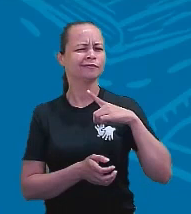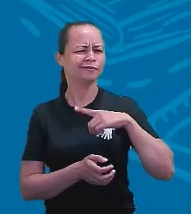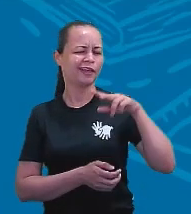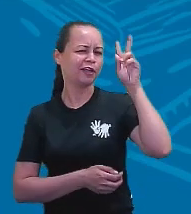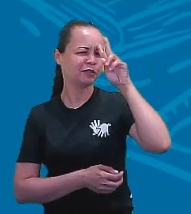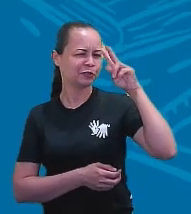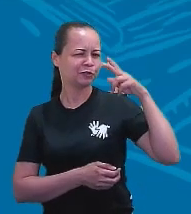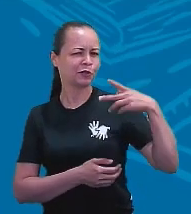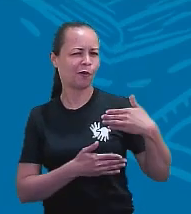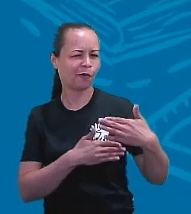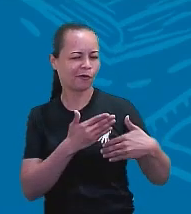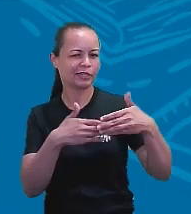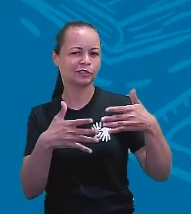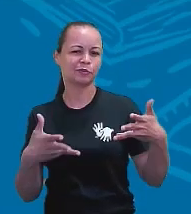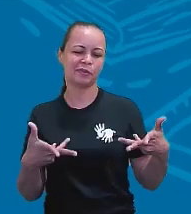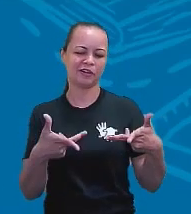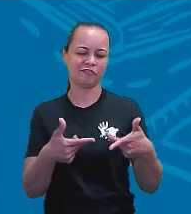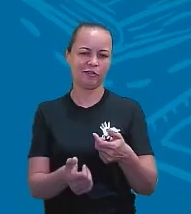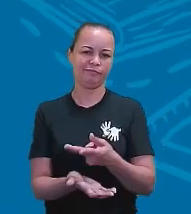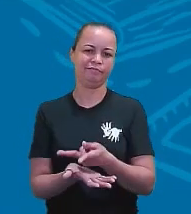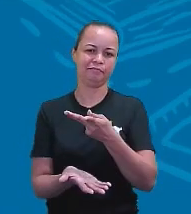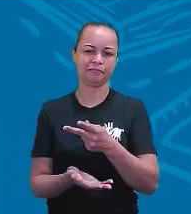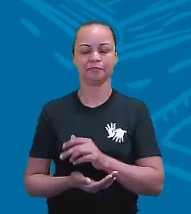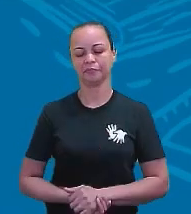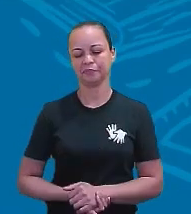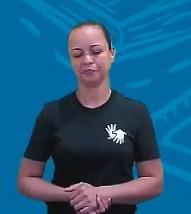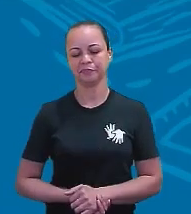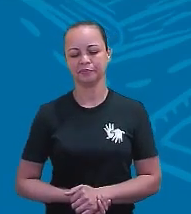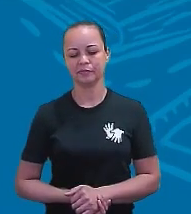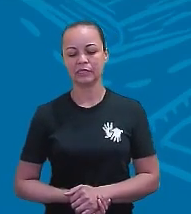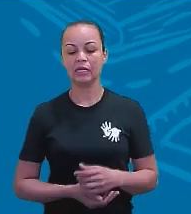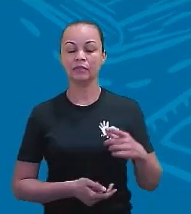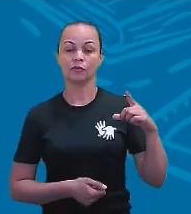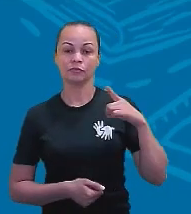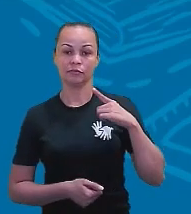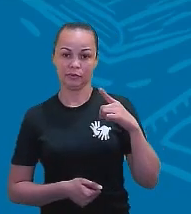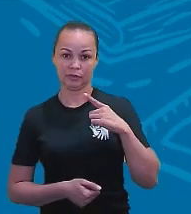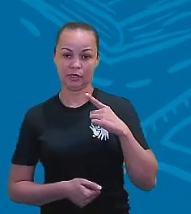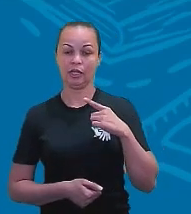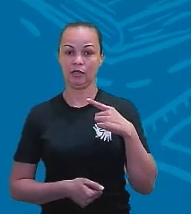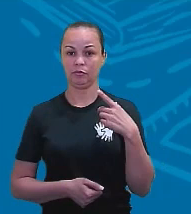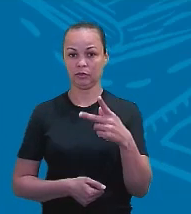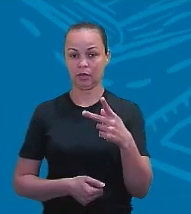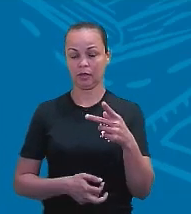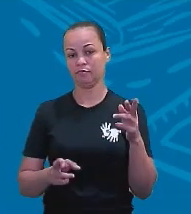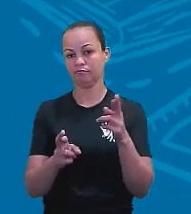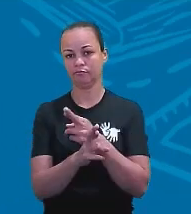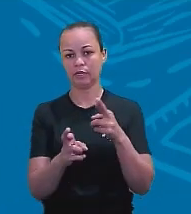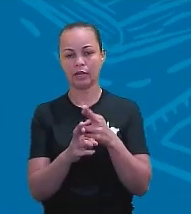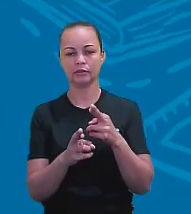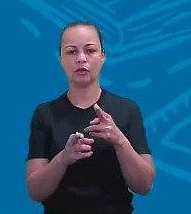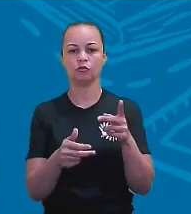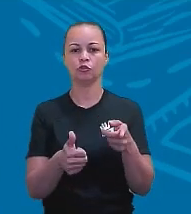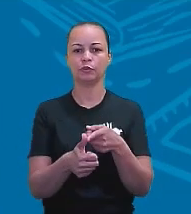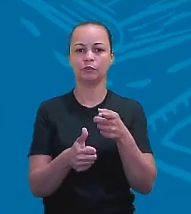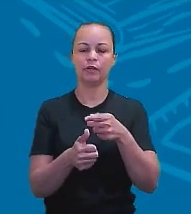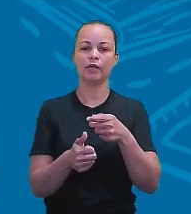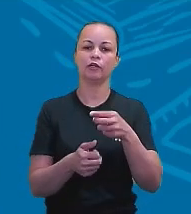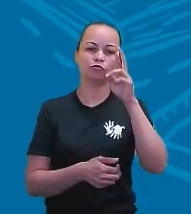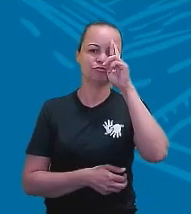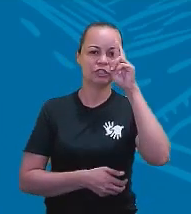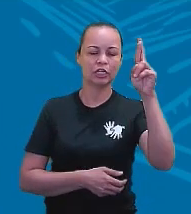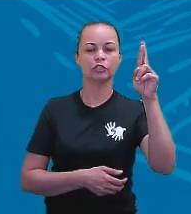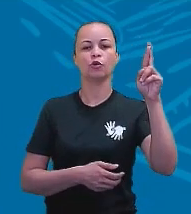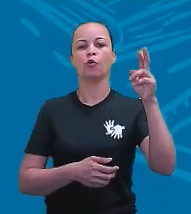sobre esse maravilhoso acontecimento. Então, a gente tem aí, gente, com relação aí os primeiros diretores da